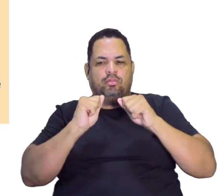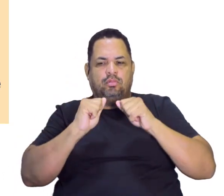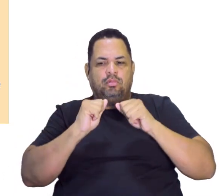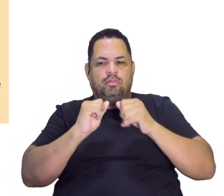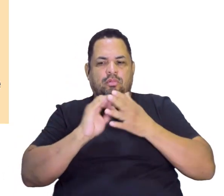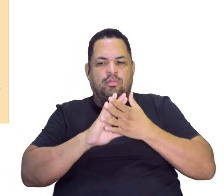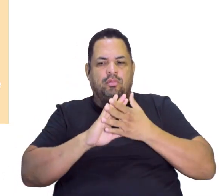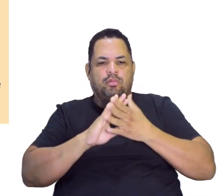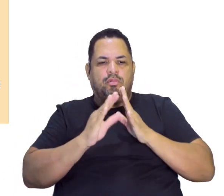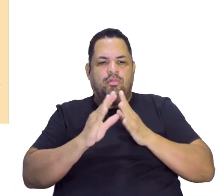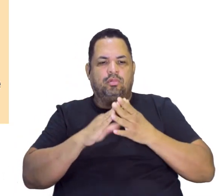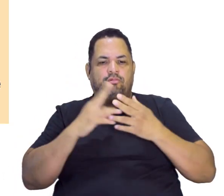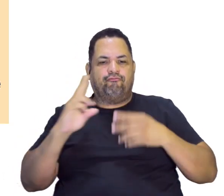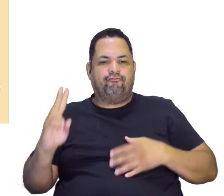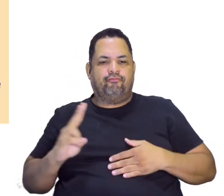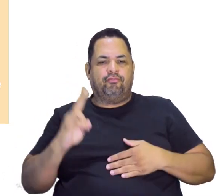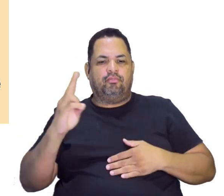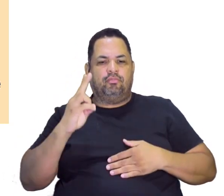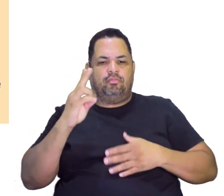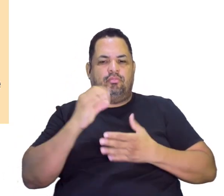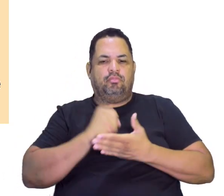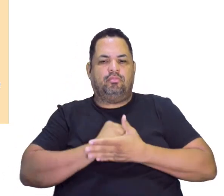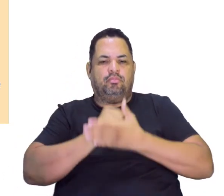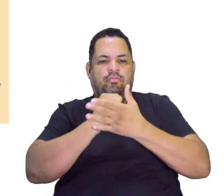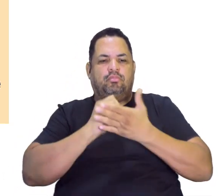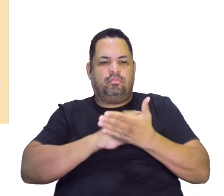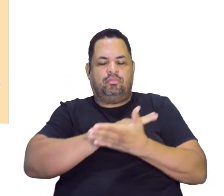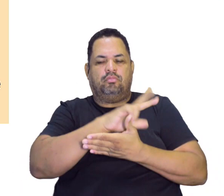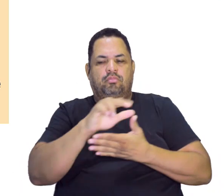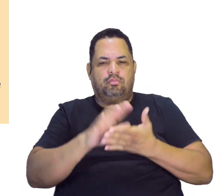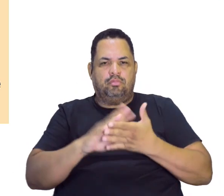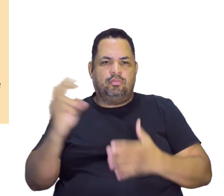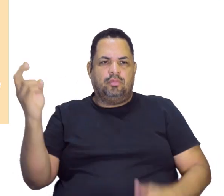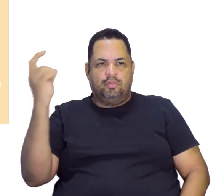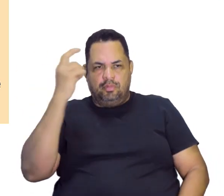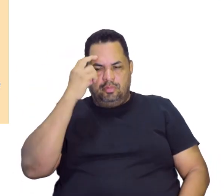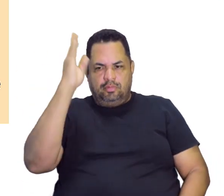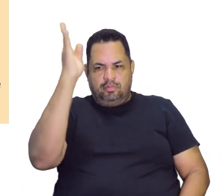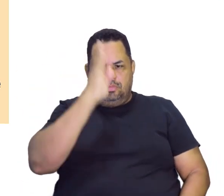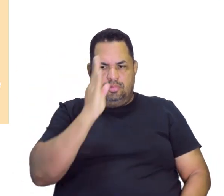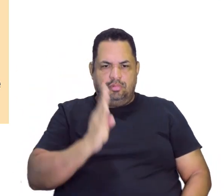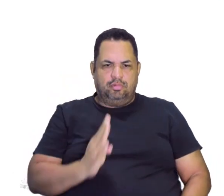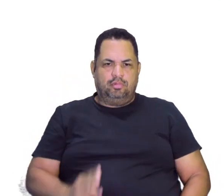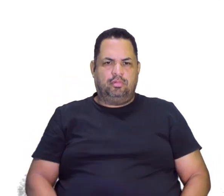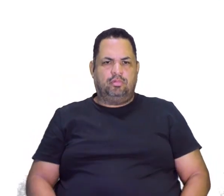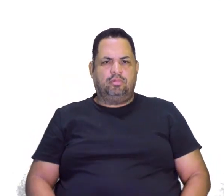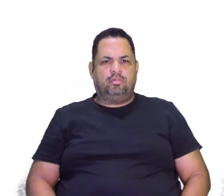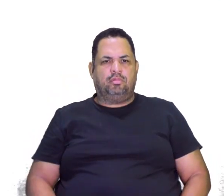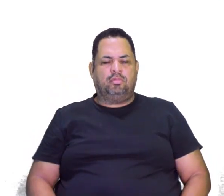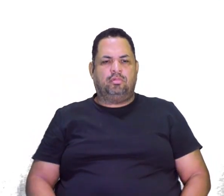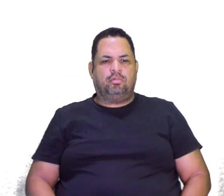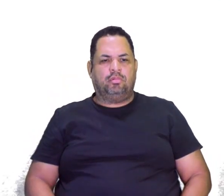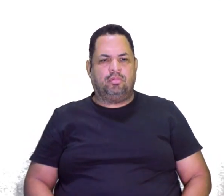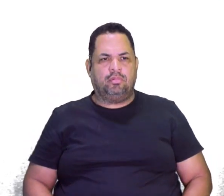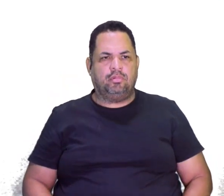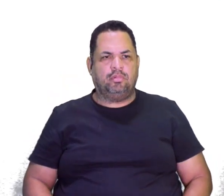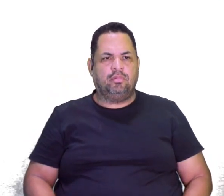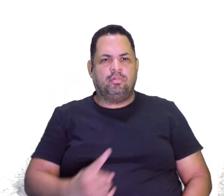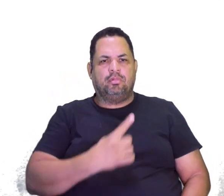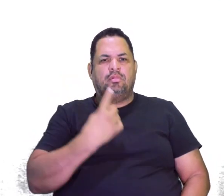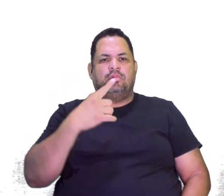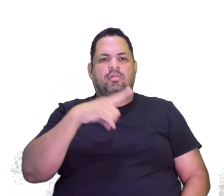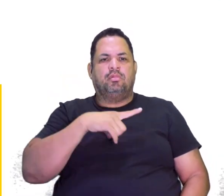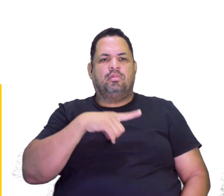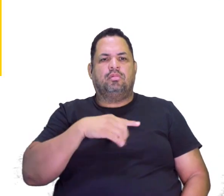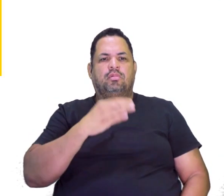culta valorização das raízes da diversidade cultural brasileira não é e Aqui nós temos